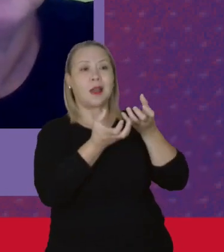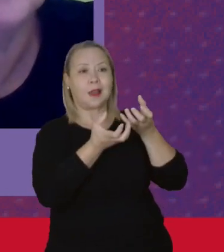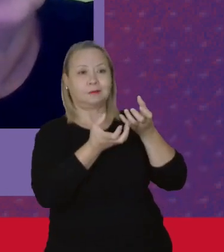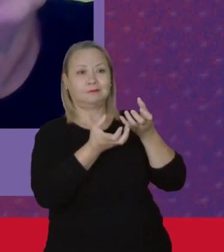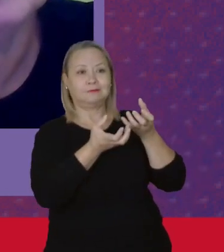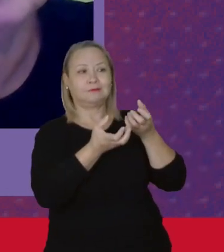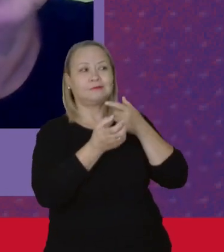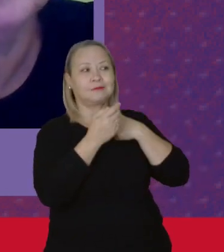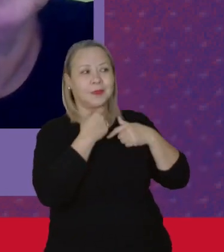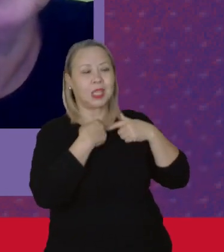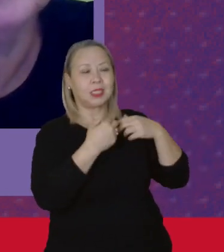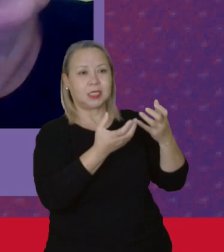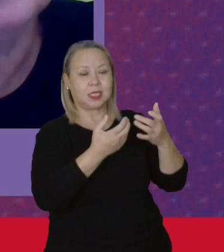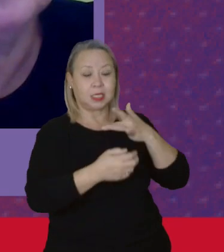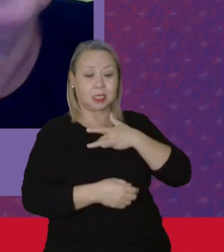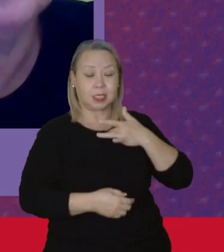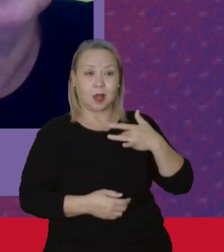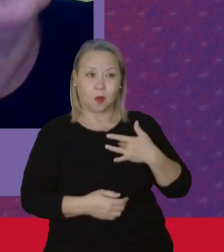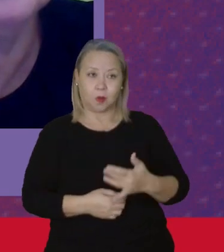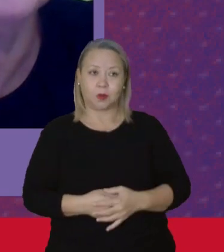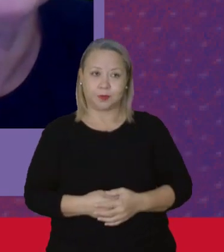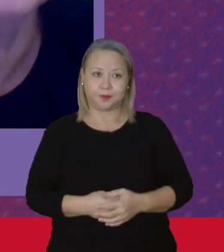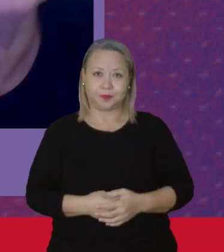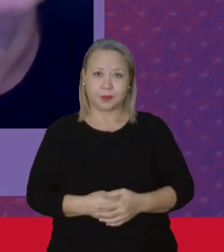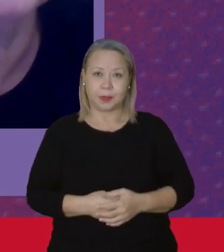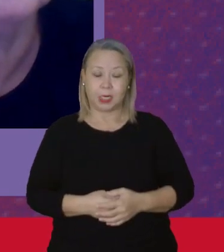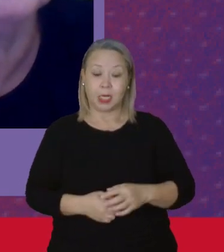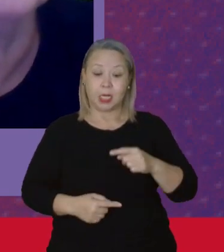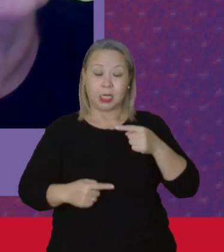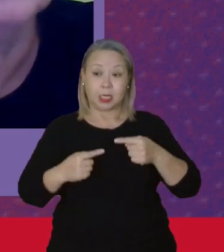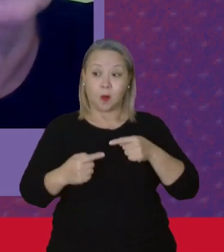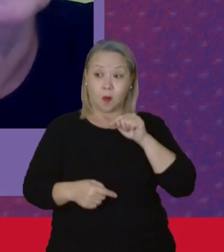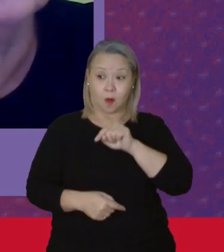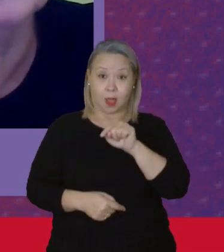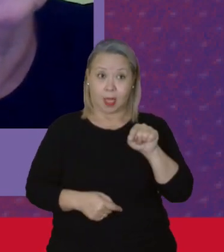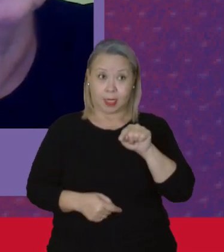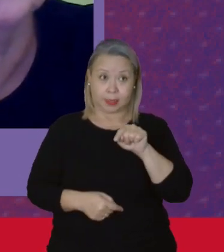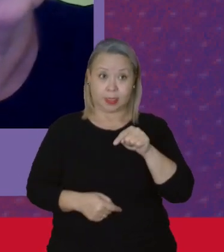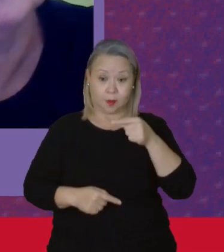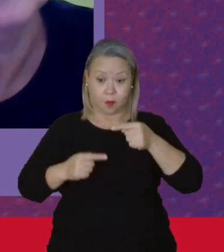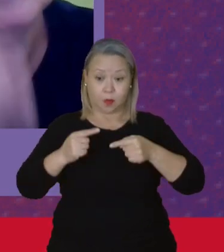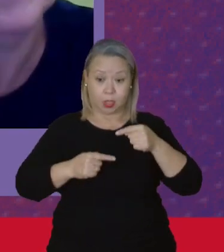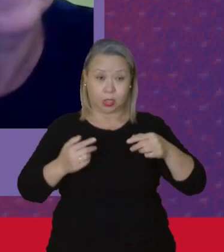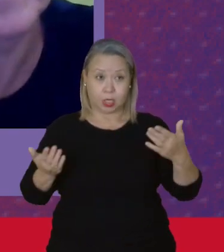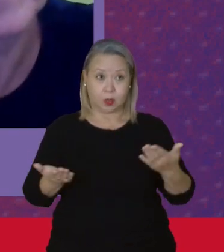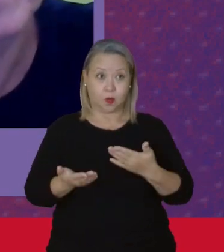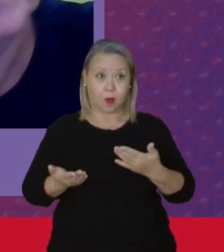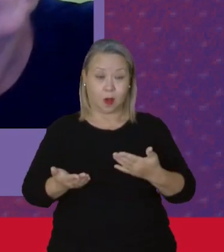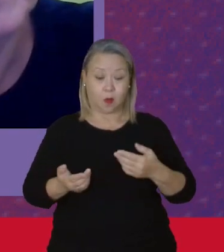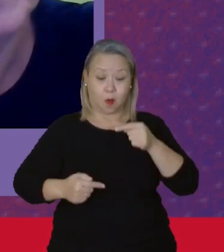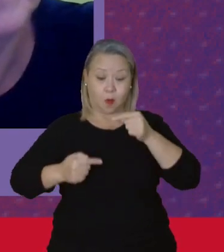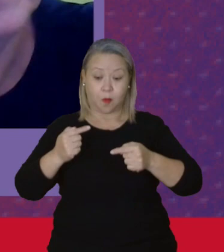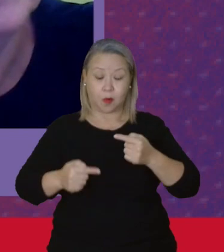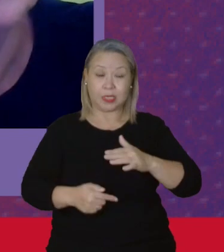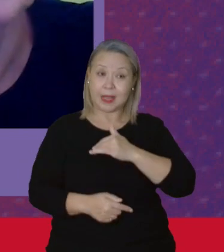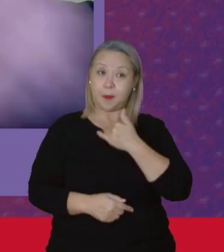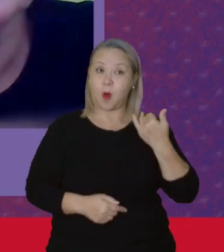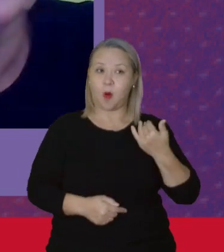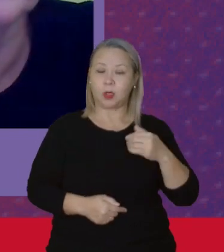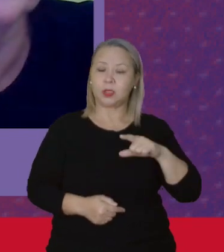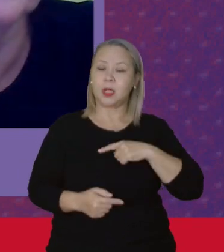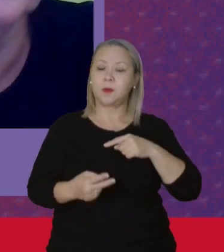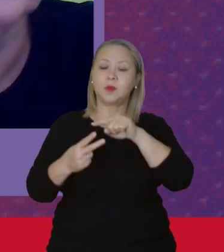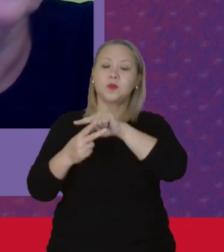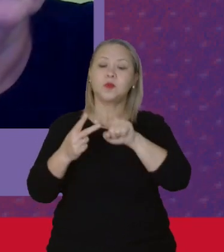política da vida é a necropolítica, a política da morte. Então, a gente tem dois modelos de saúde aqui